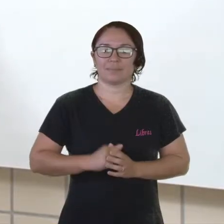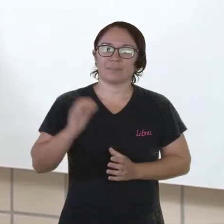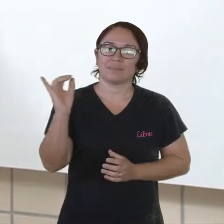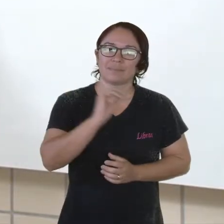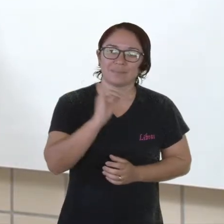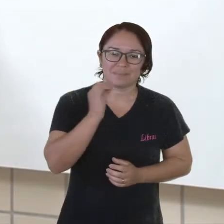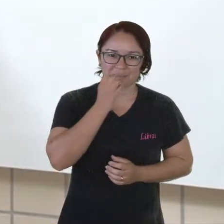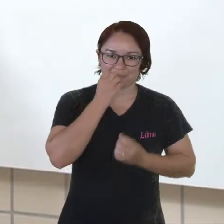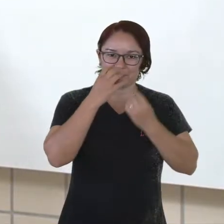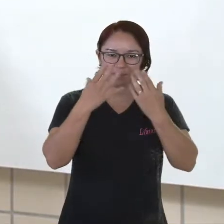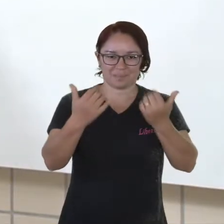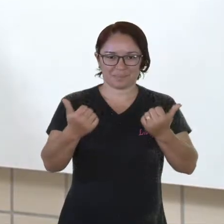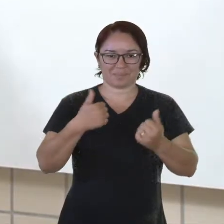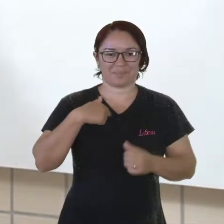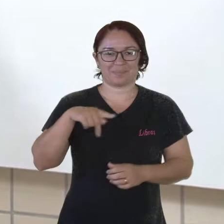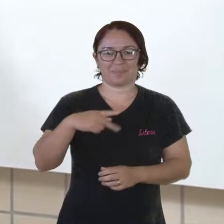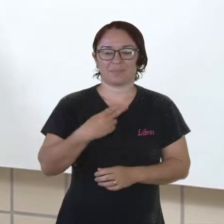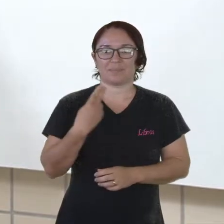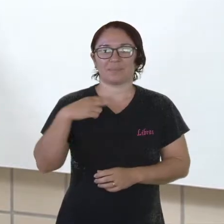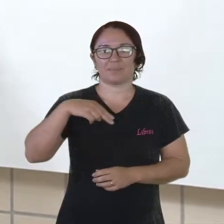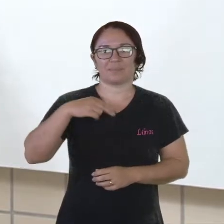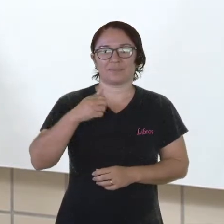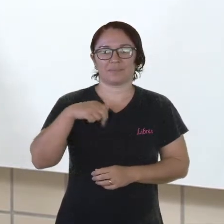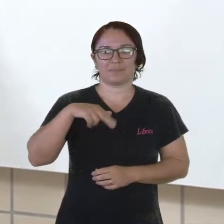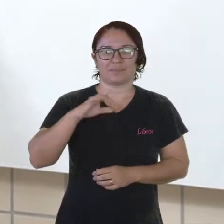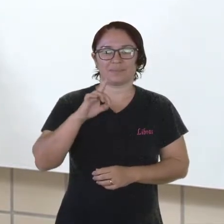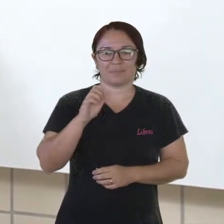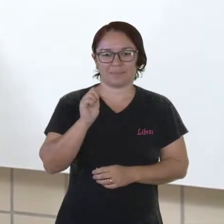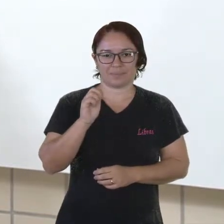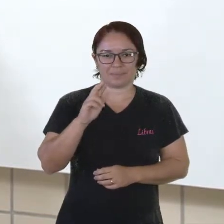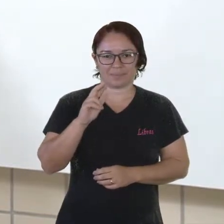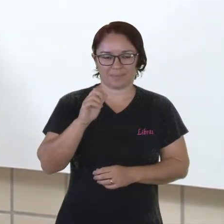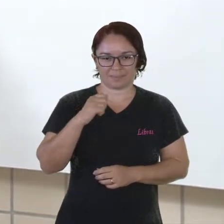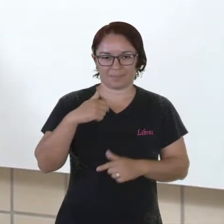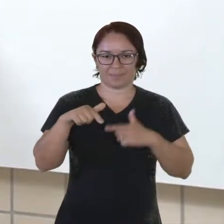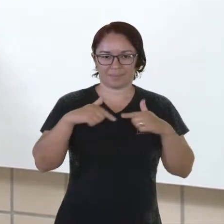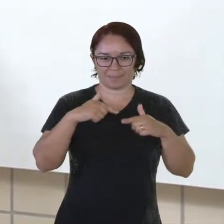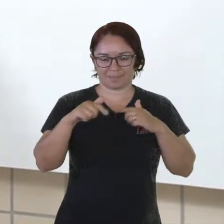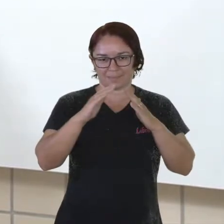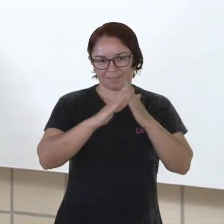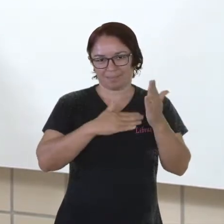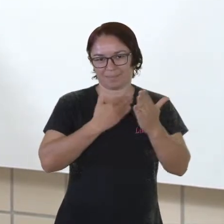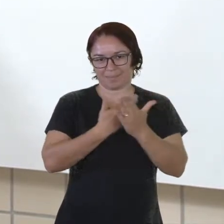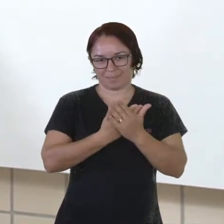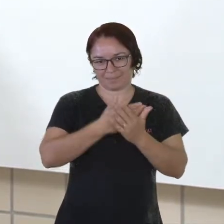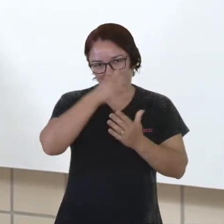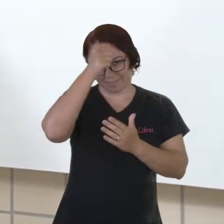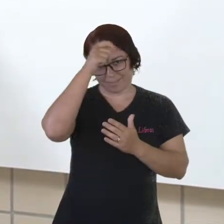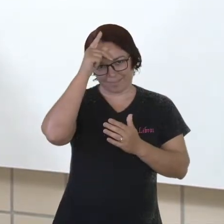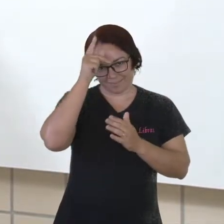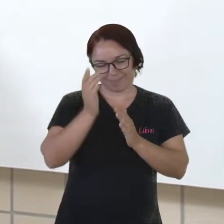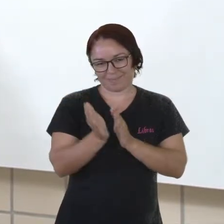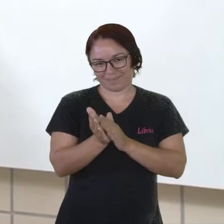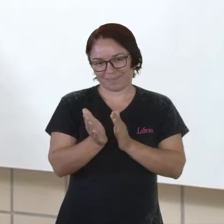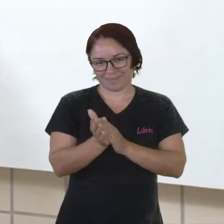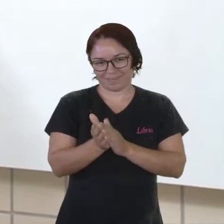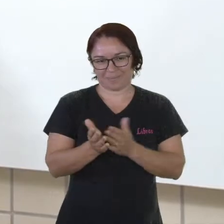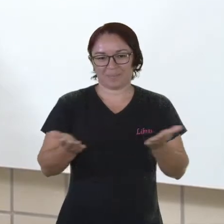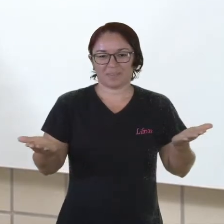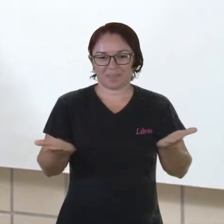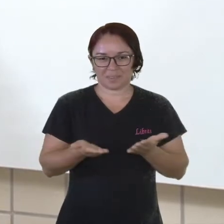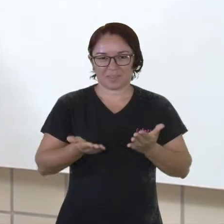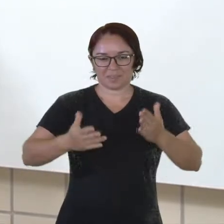Olá, tudo bem? Eu sou a professora Nandeara, sou professora da Rede Municipal de Palmas. Vou estar aqui com vocês para trabalharmos